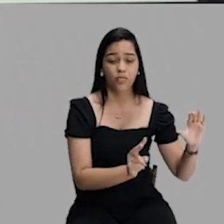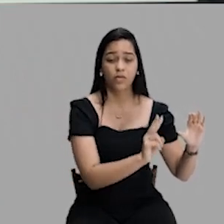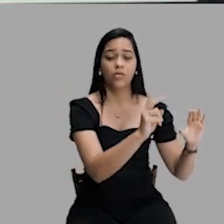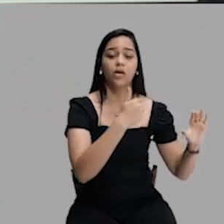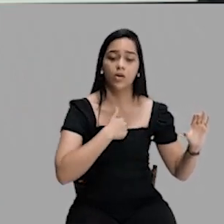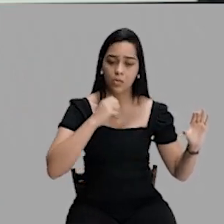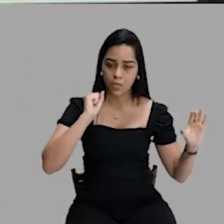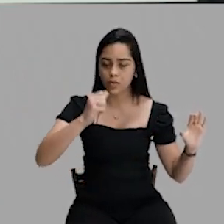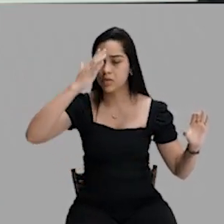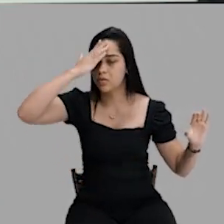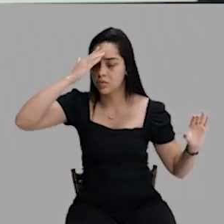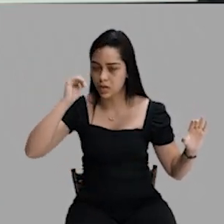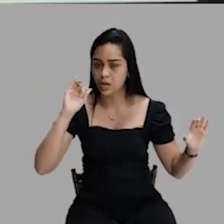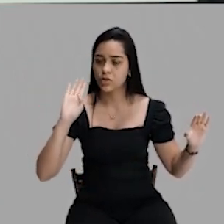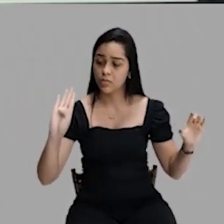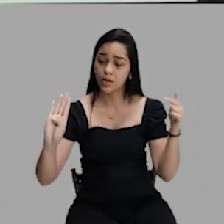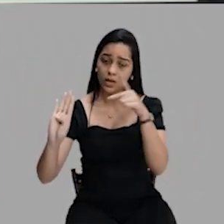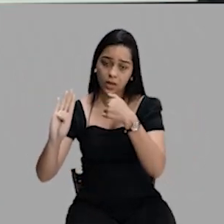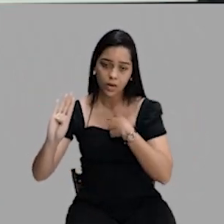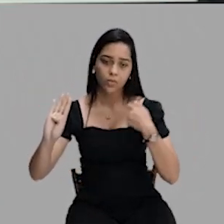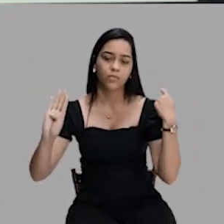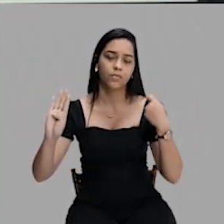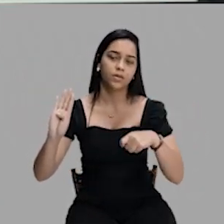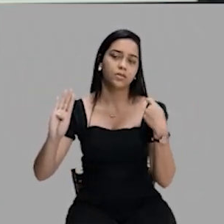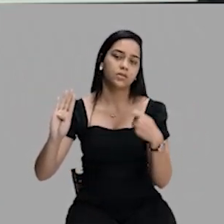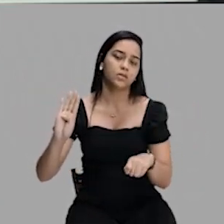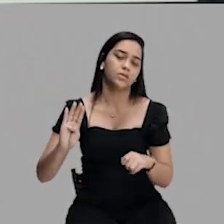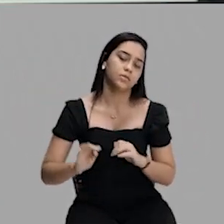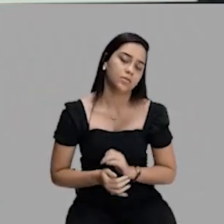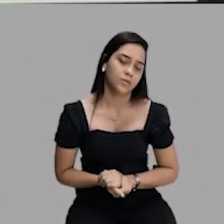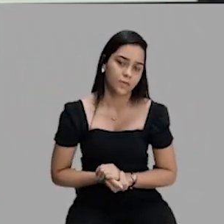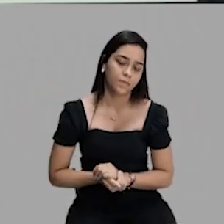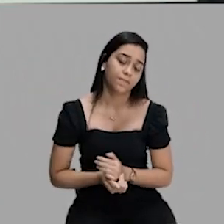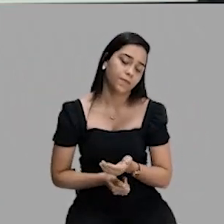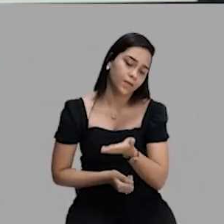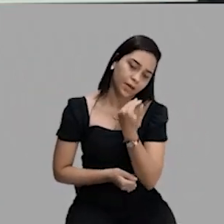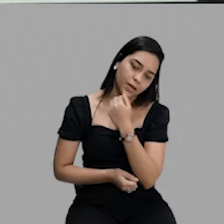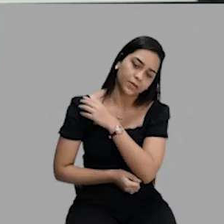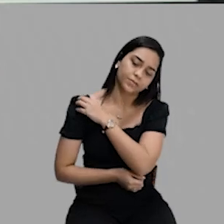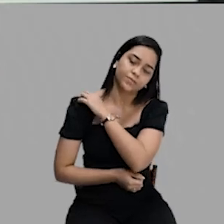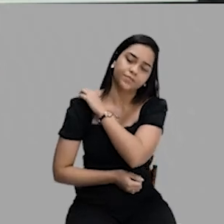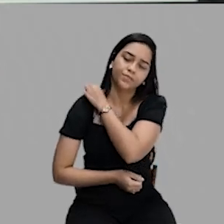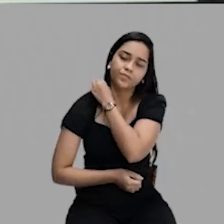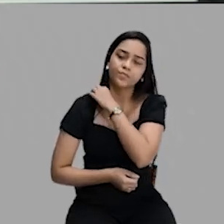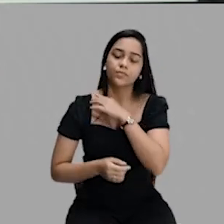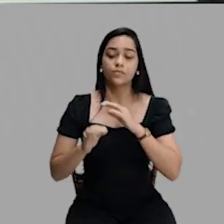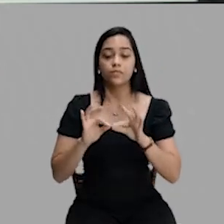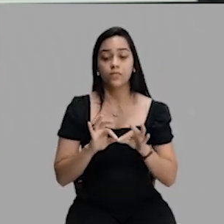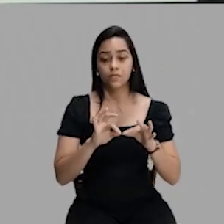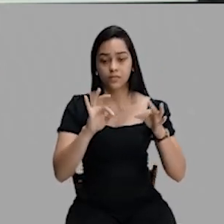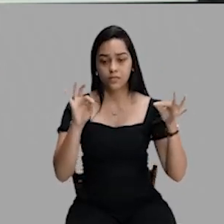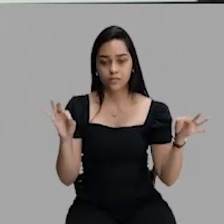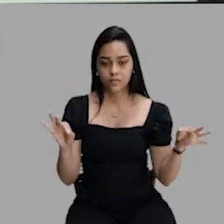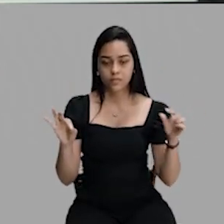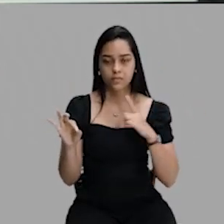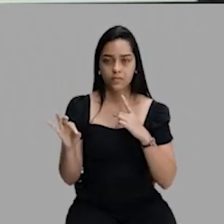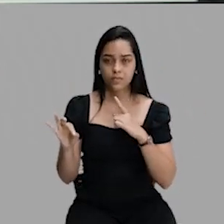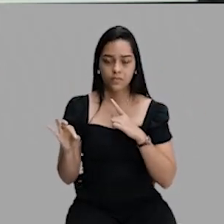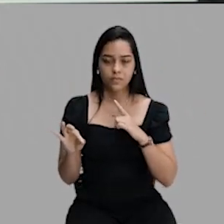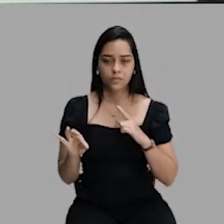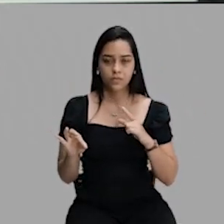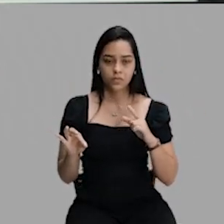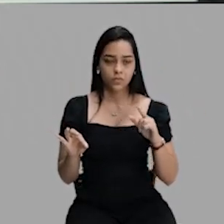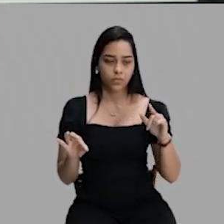eu posso encontrar o valor de B, que é o que eu preciso. Tá? Então, vamos lá. A distância do